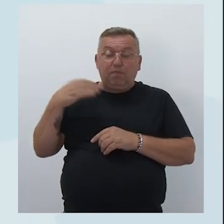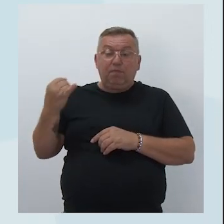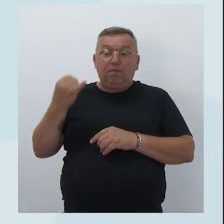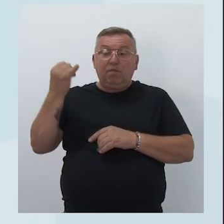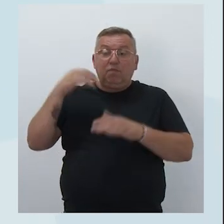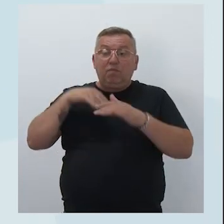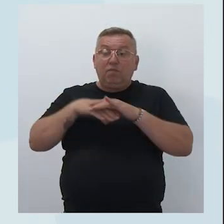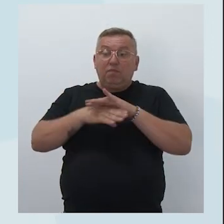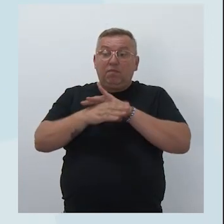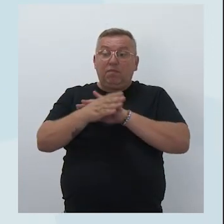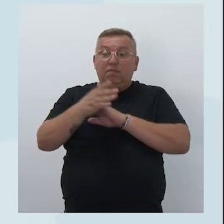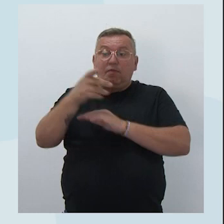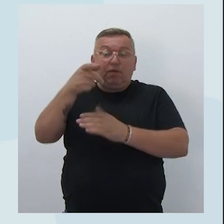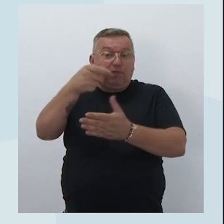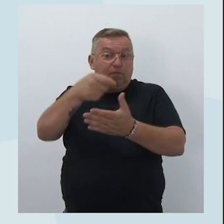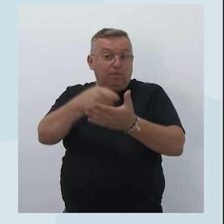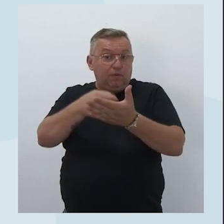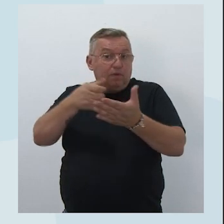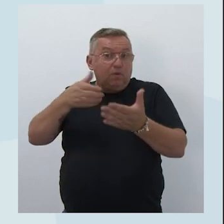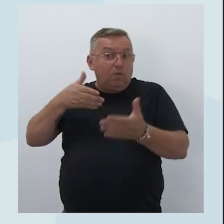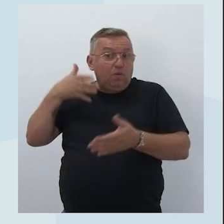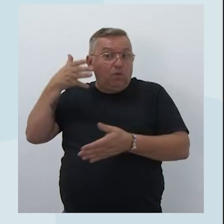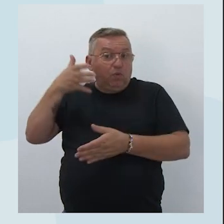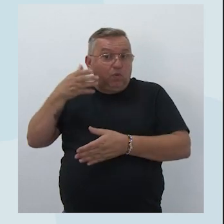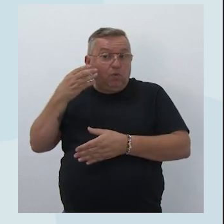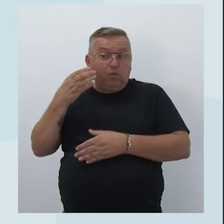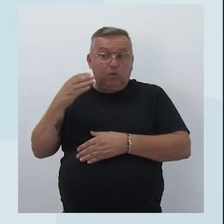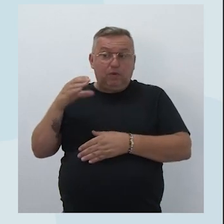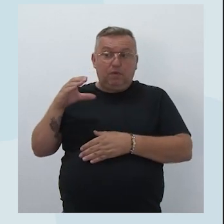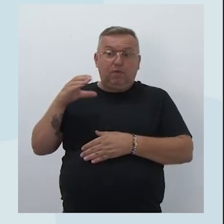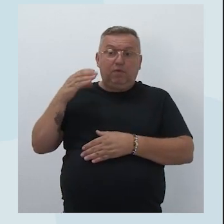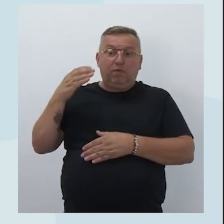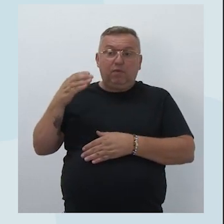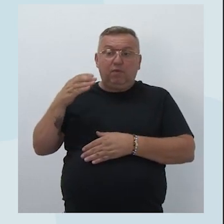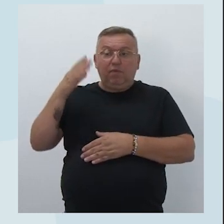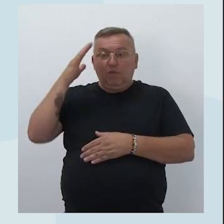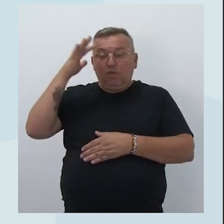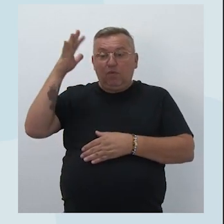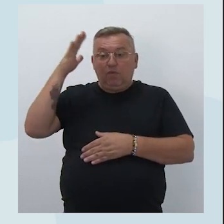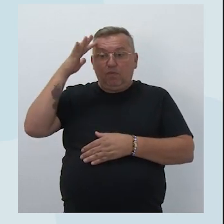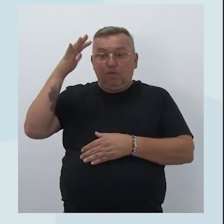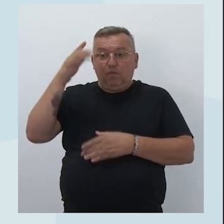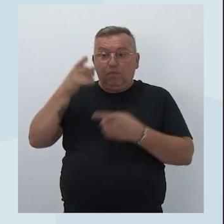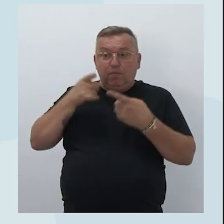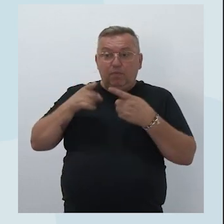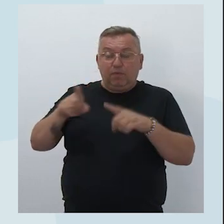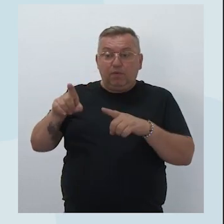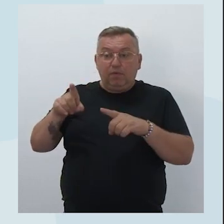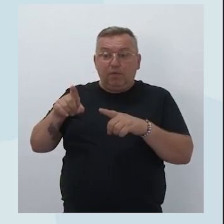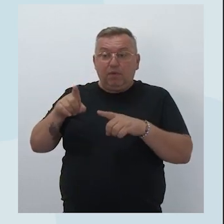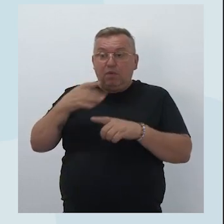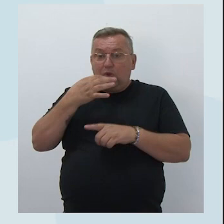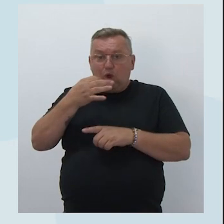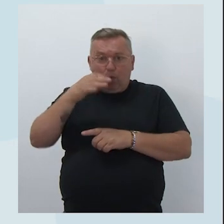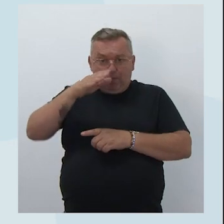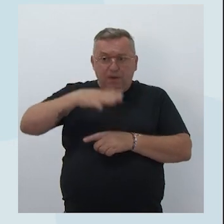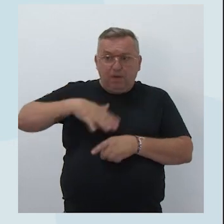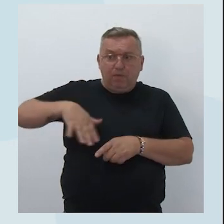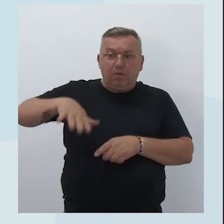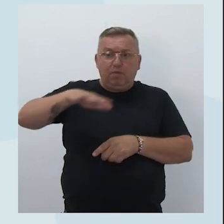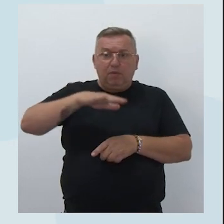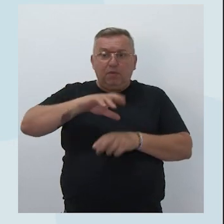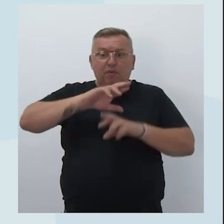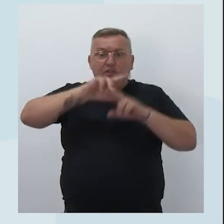valores tradicionais. A afirmação do discurso científico e filosófico em oposição ao